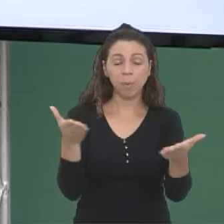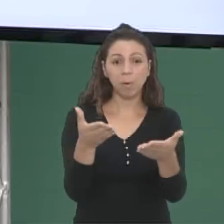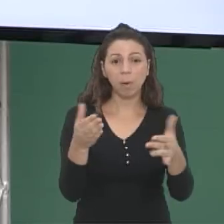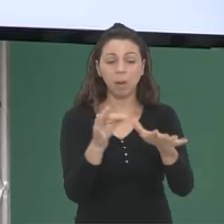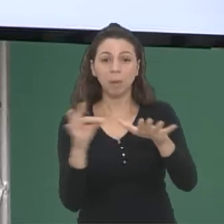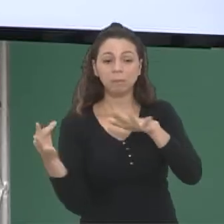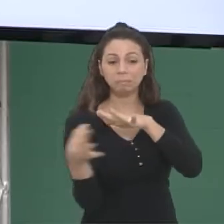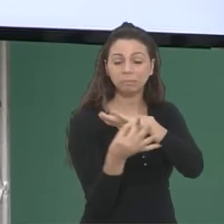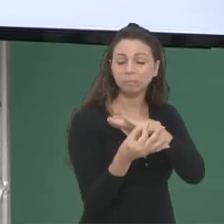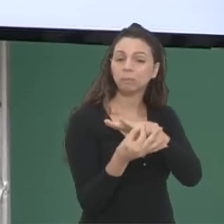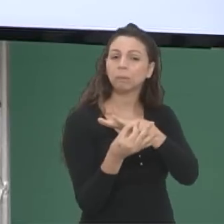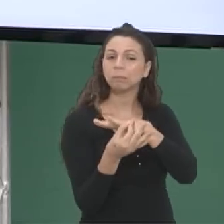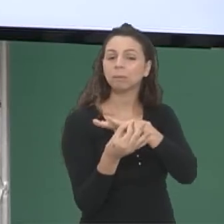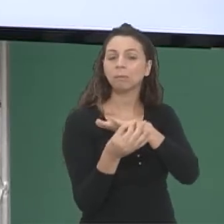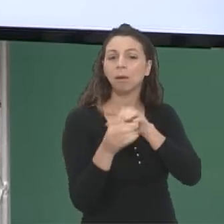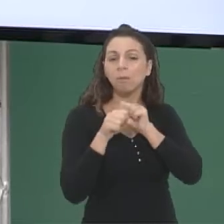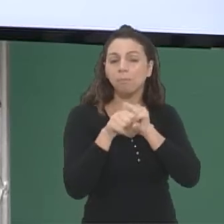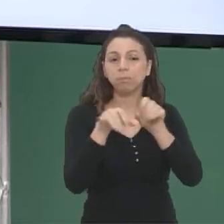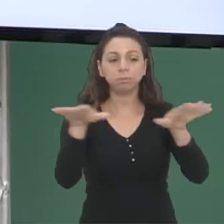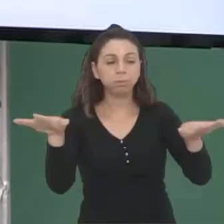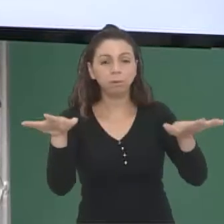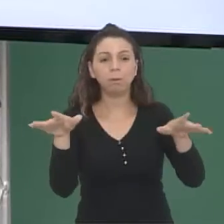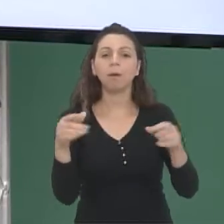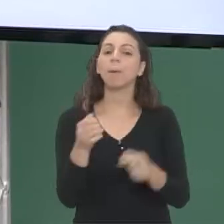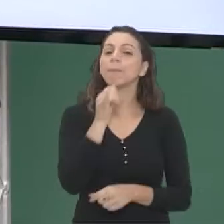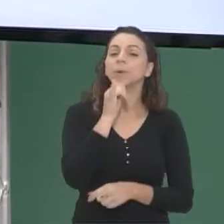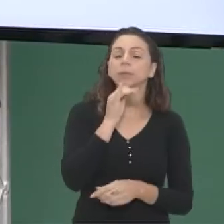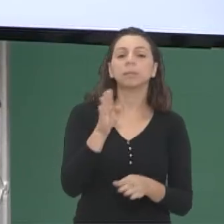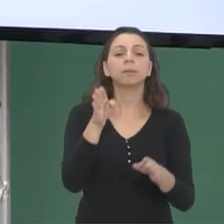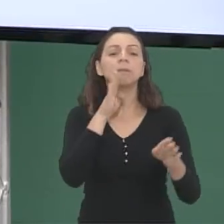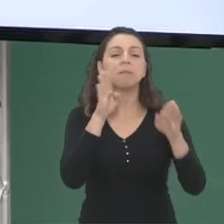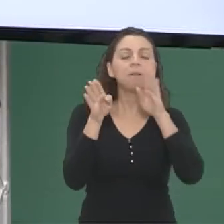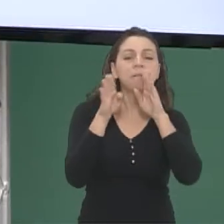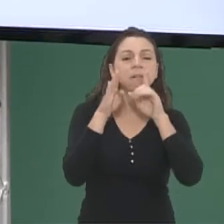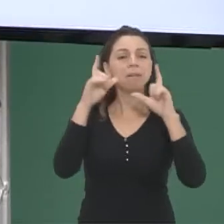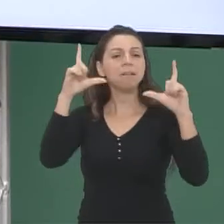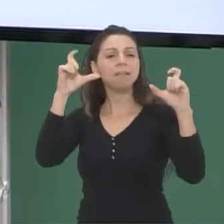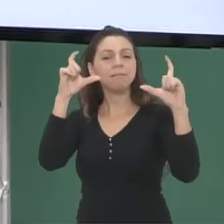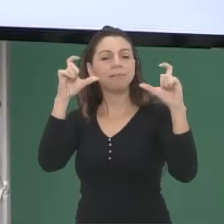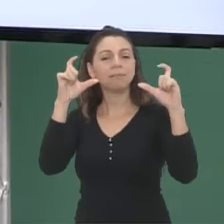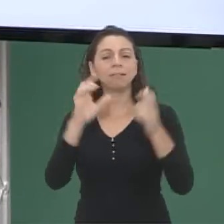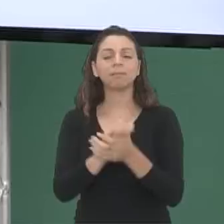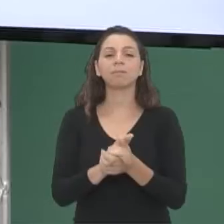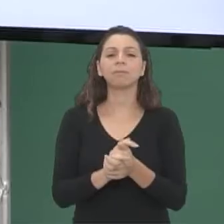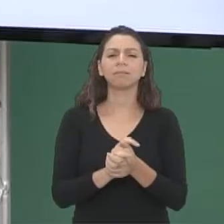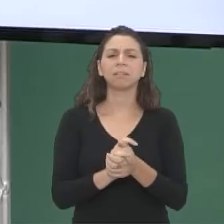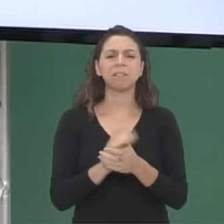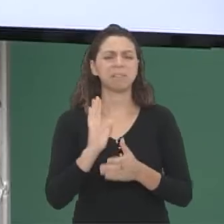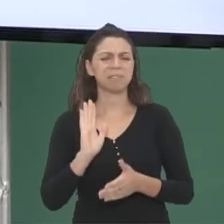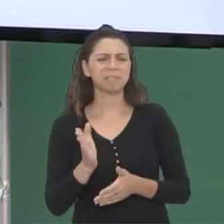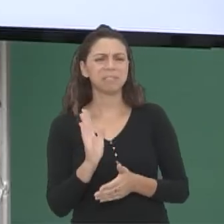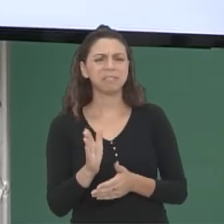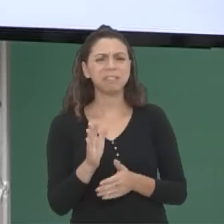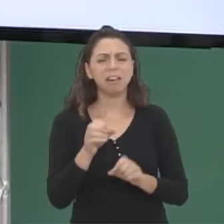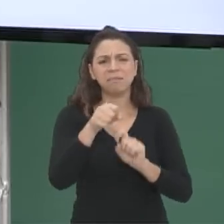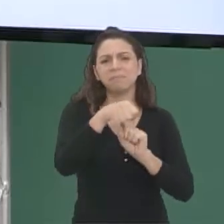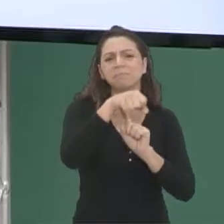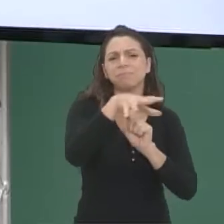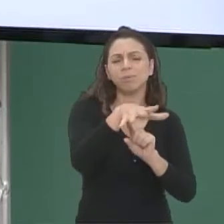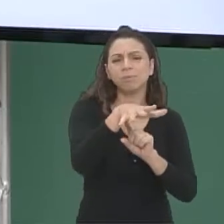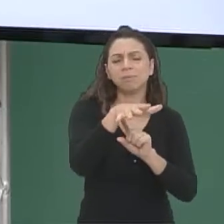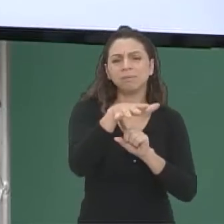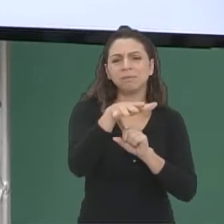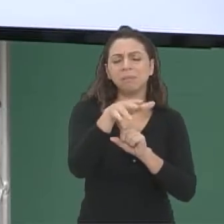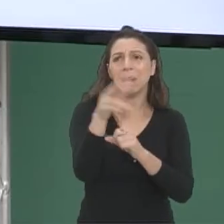novo formato. Então quem já não pegou o Facebook, o Instagram e viu algum ditado popular desenhado